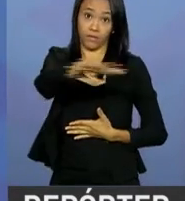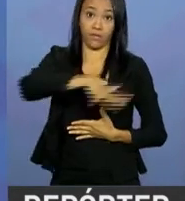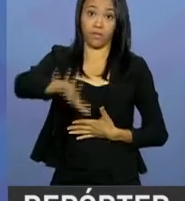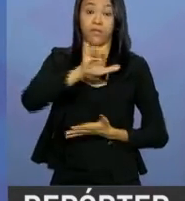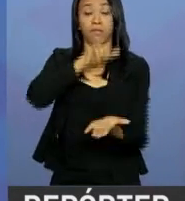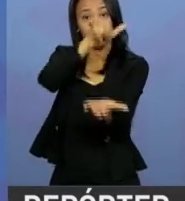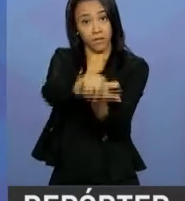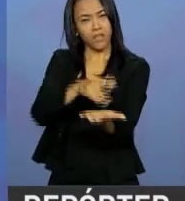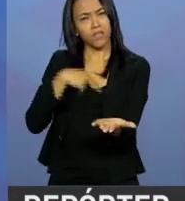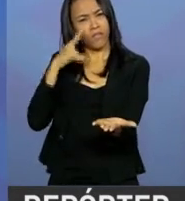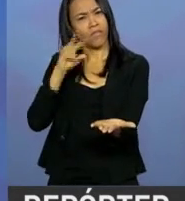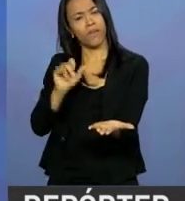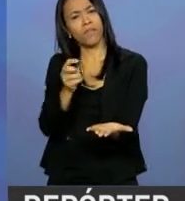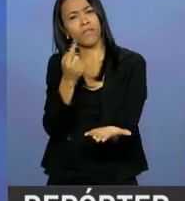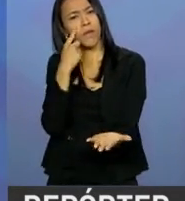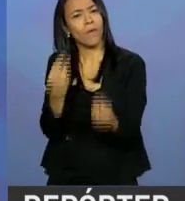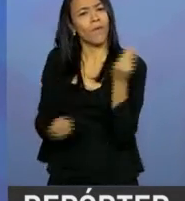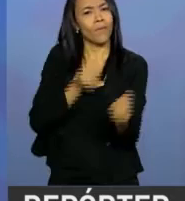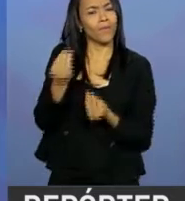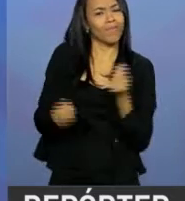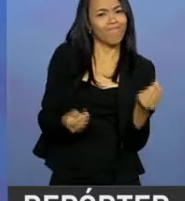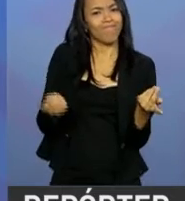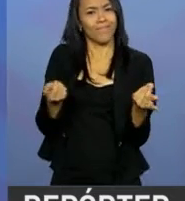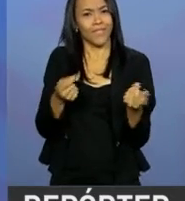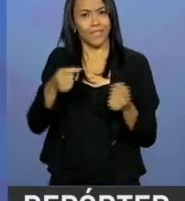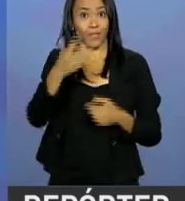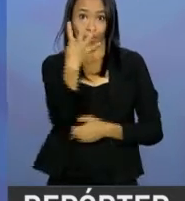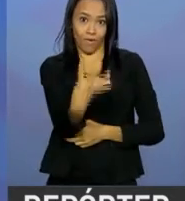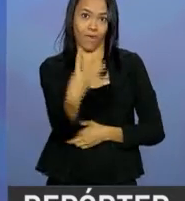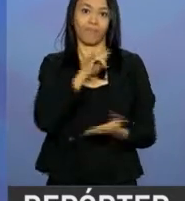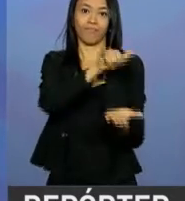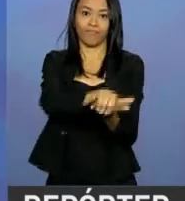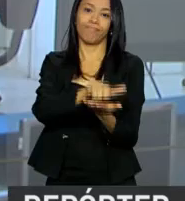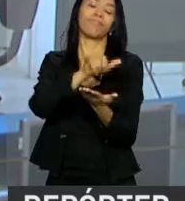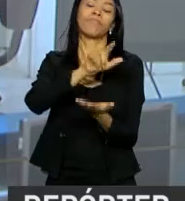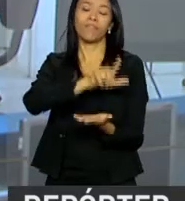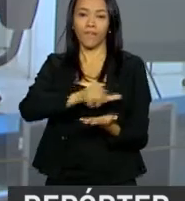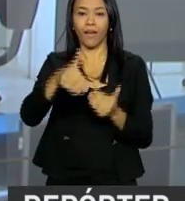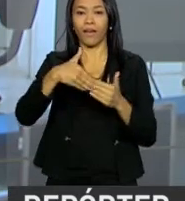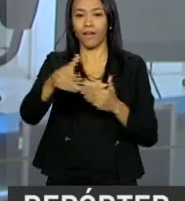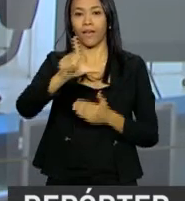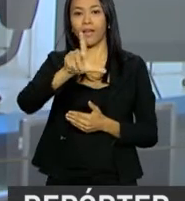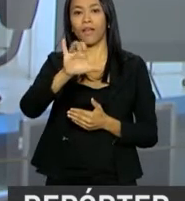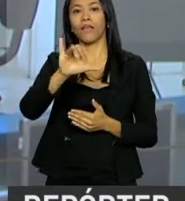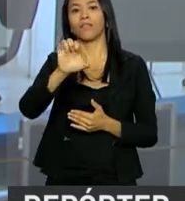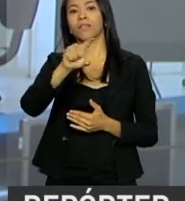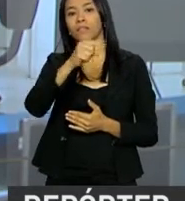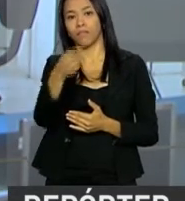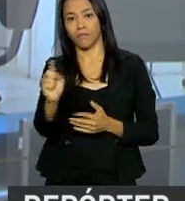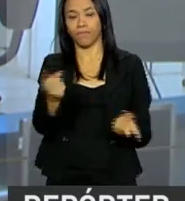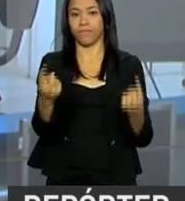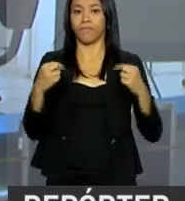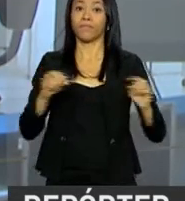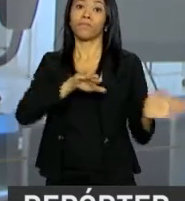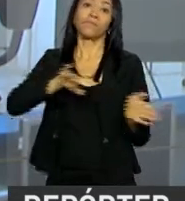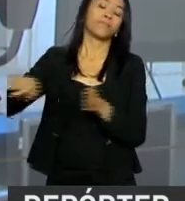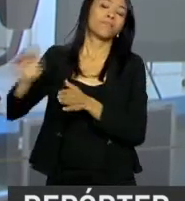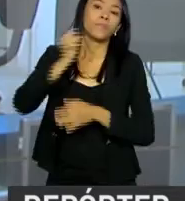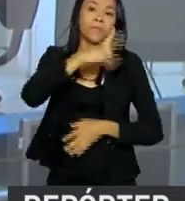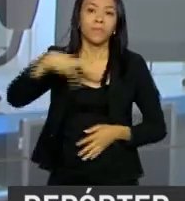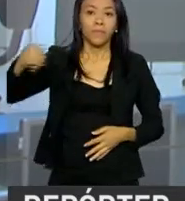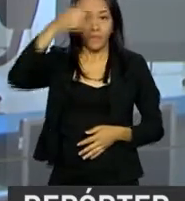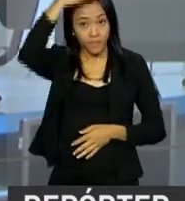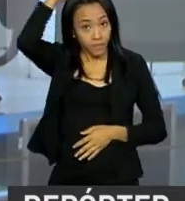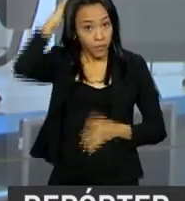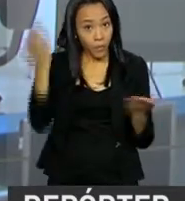gente vai ver um saldo de infraestrutura agora nesses quatro aeroportos que vão ser leiloados o presidente michel temer coordena hoje em